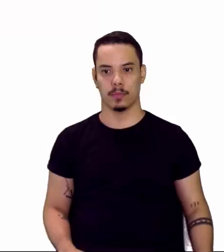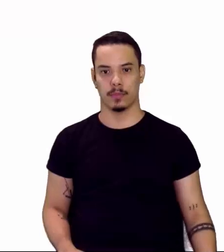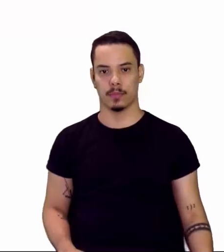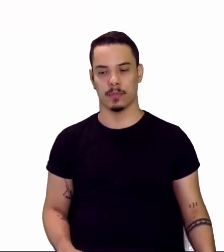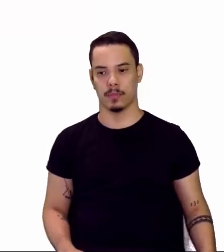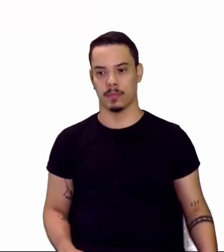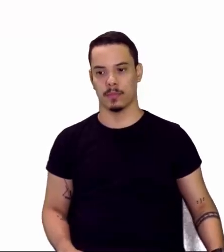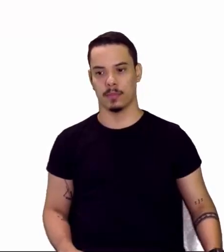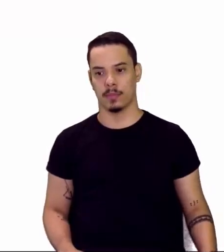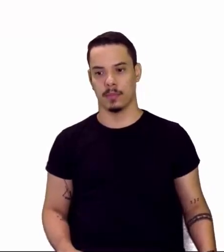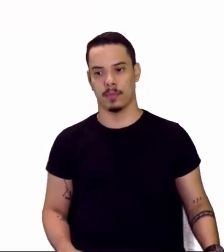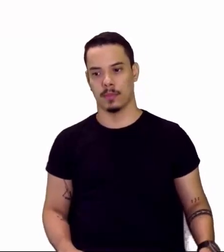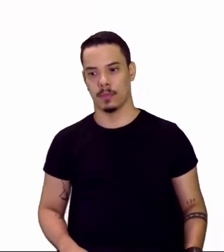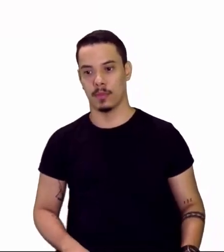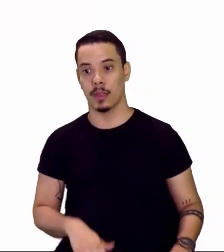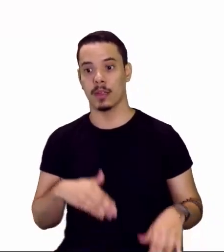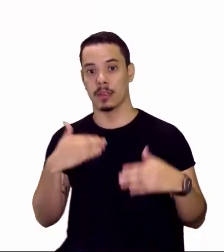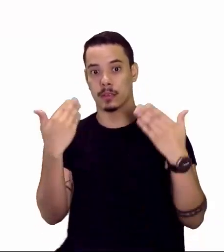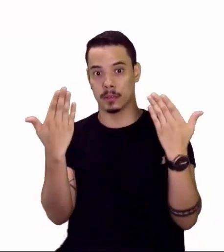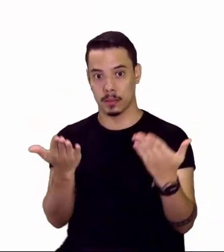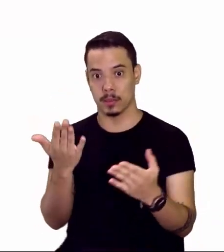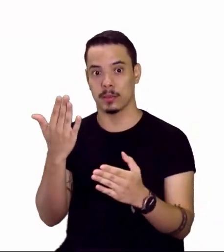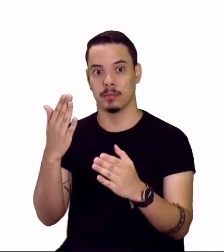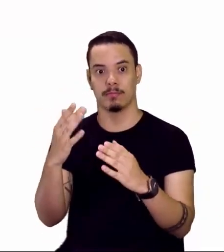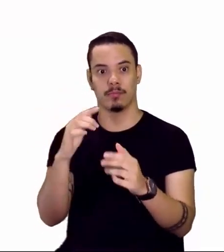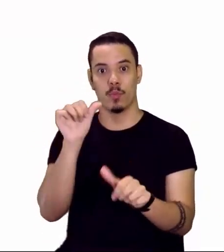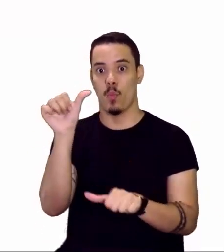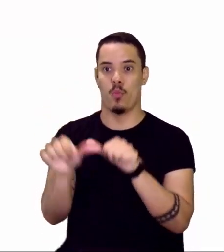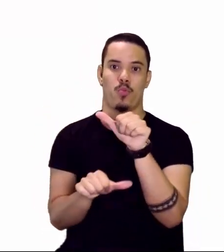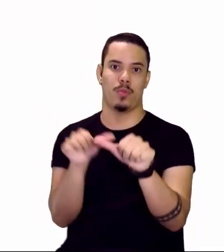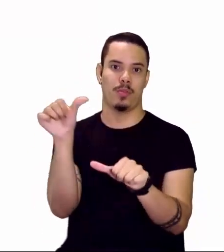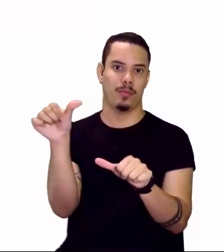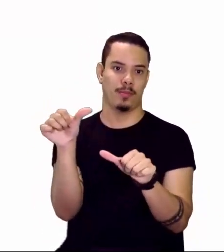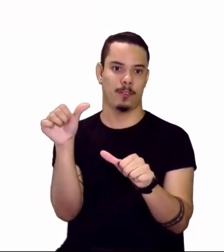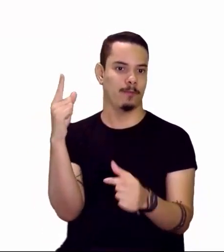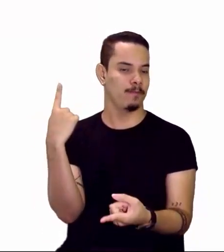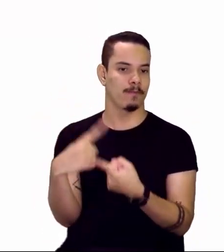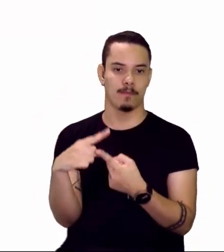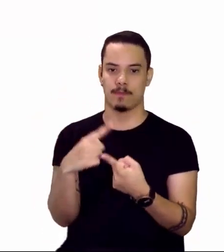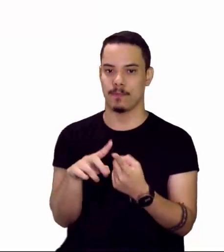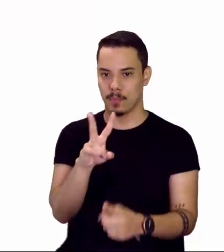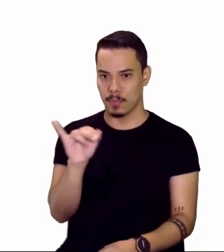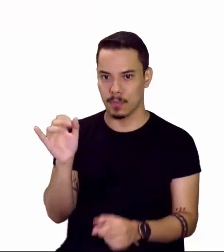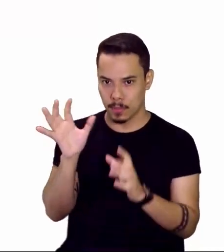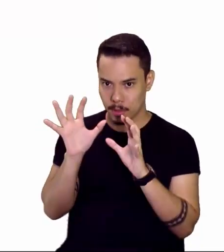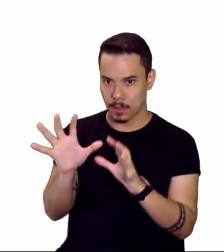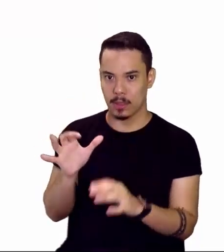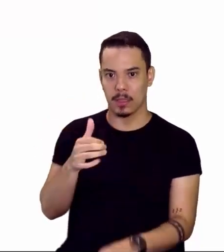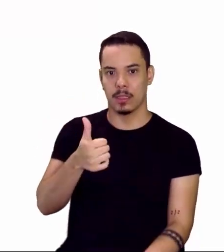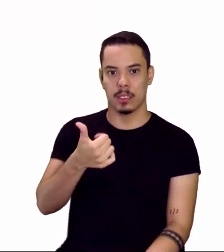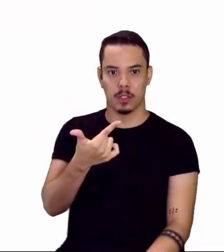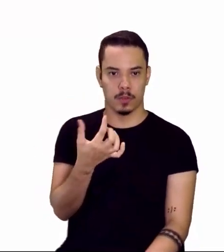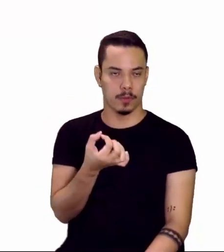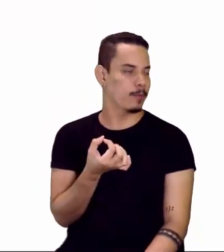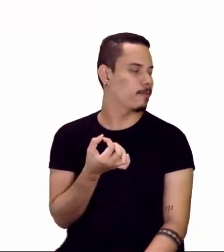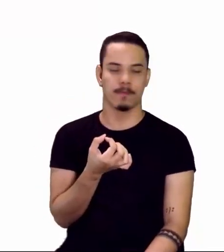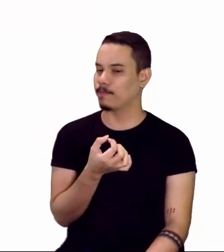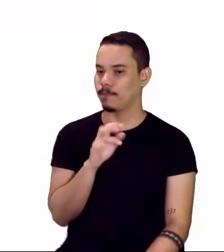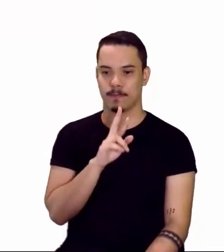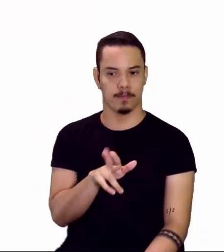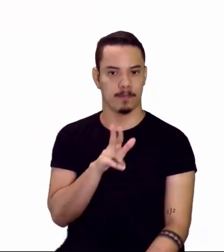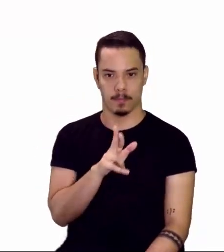ligantes, aí a geometria vai mudar. A geometria não vai ser 120 graus ou